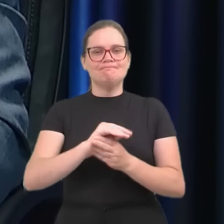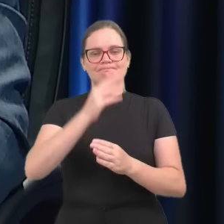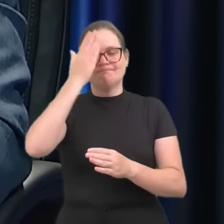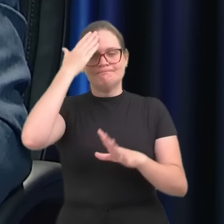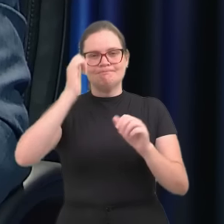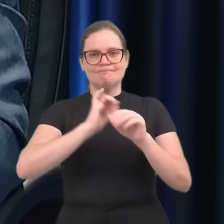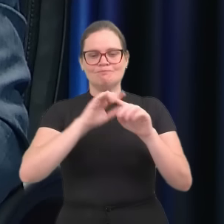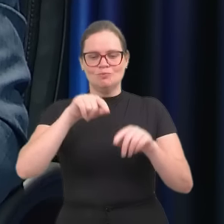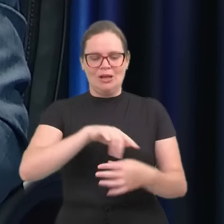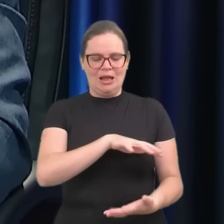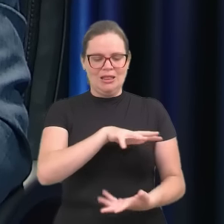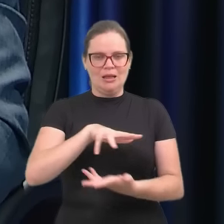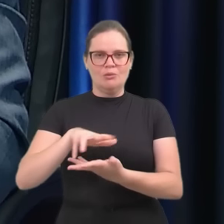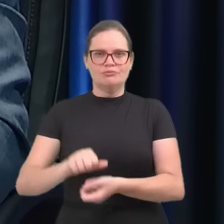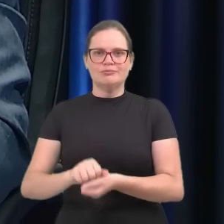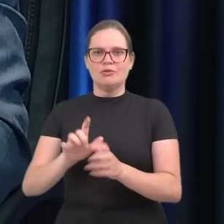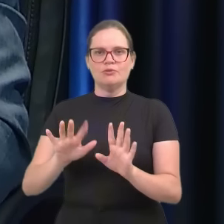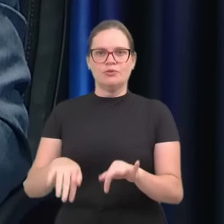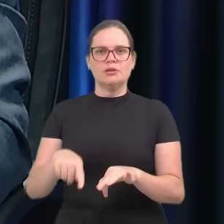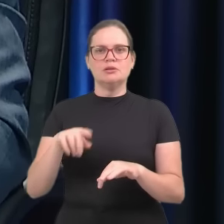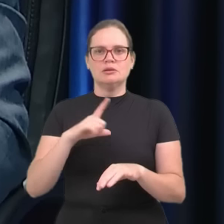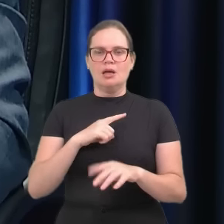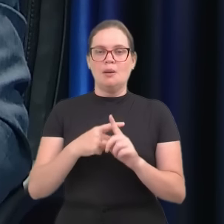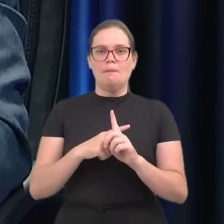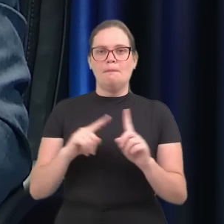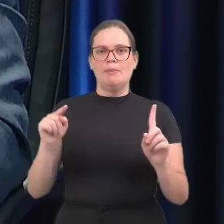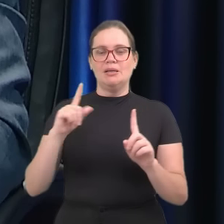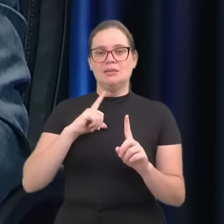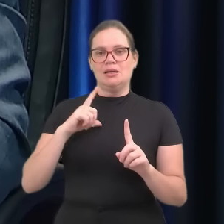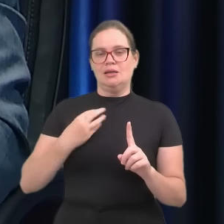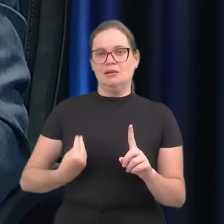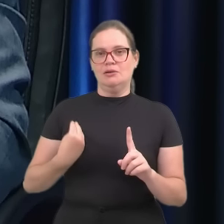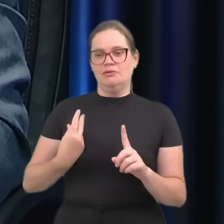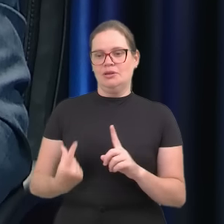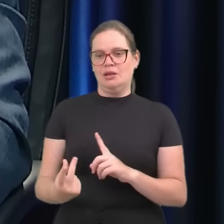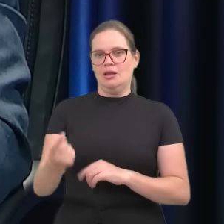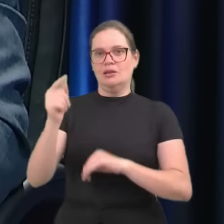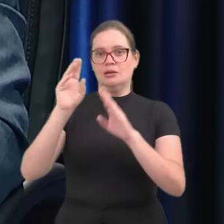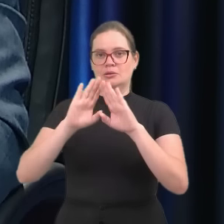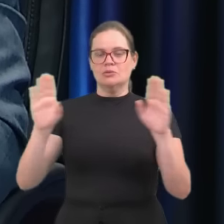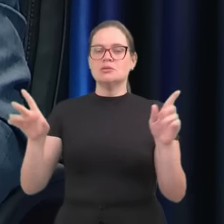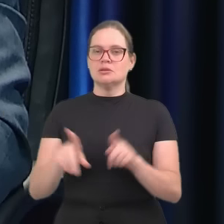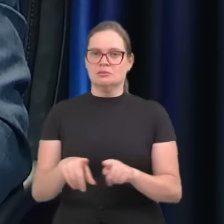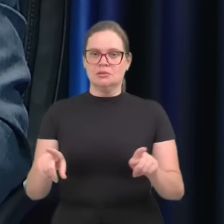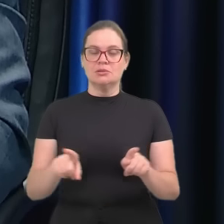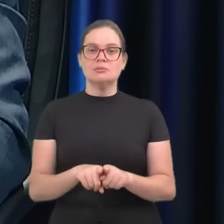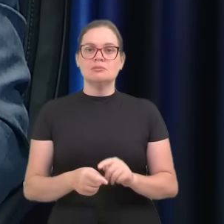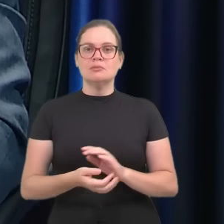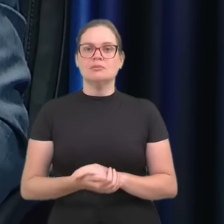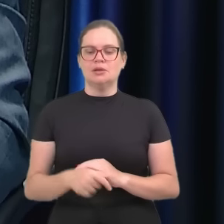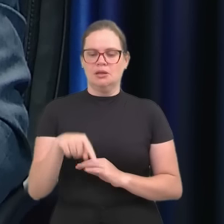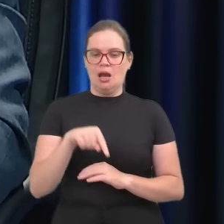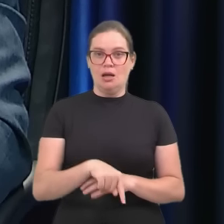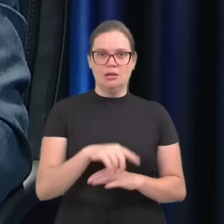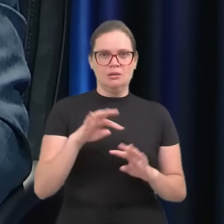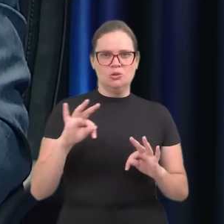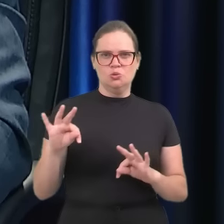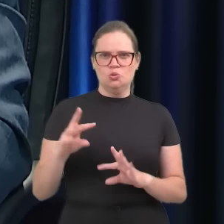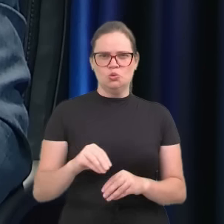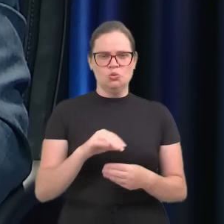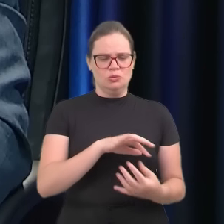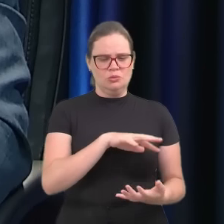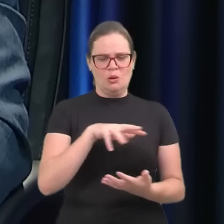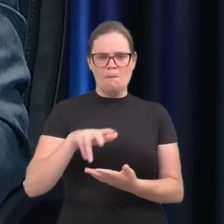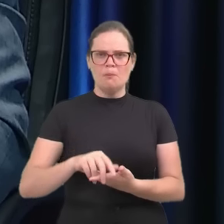está no universo redentor e que, existe uma vida eterna, existe algo maior, e que nessa vida tudo realmente passa,